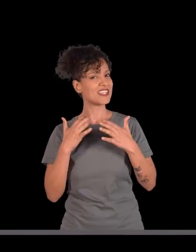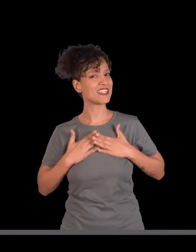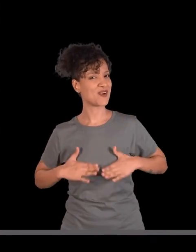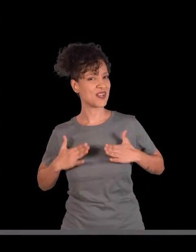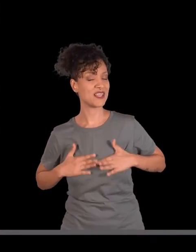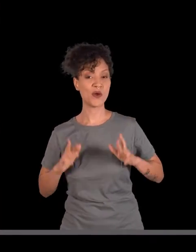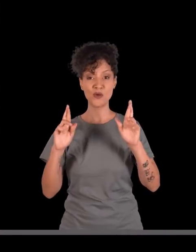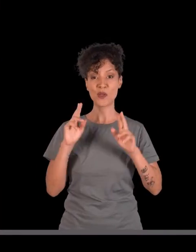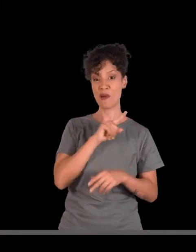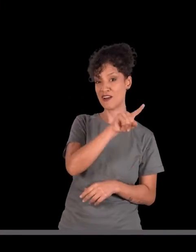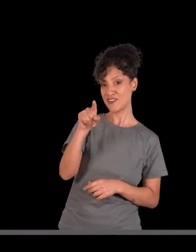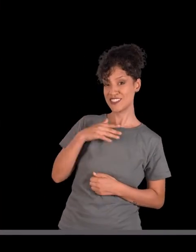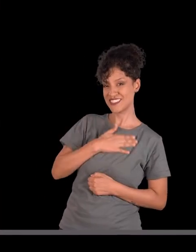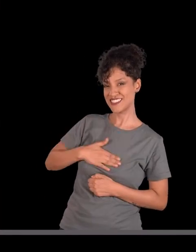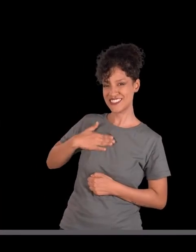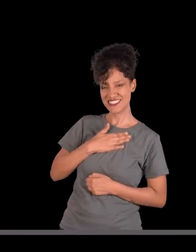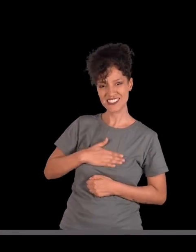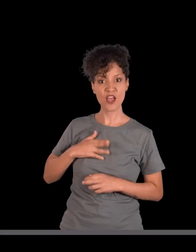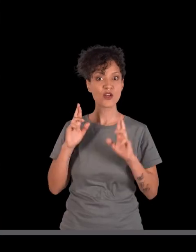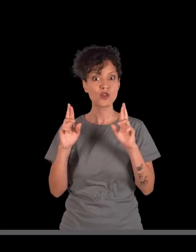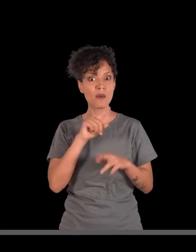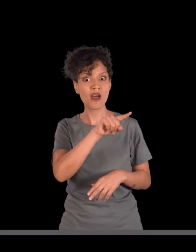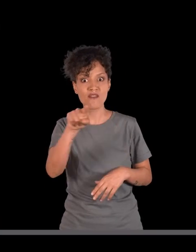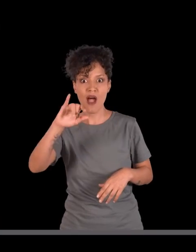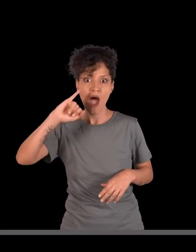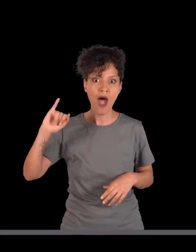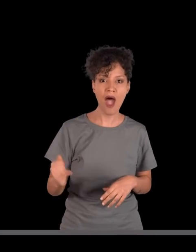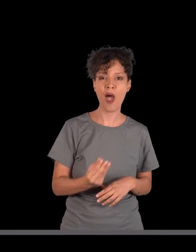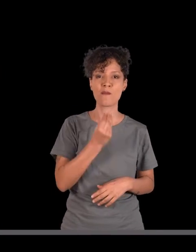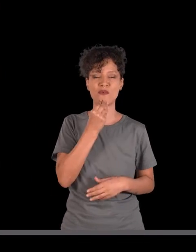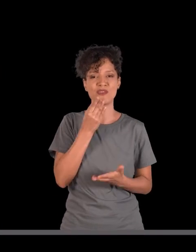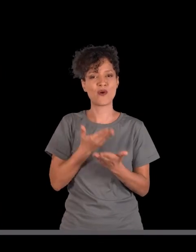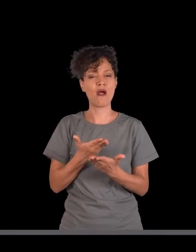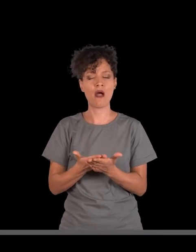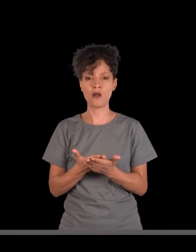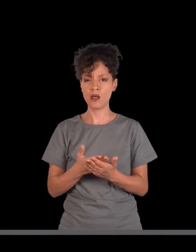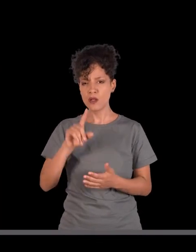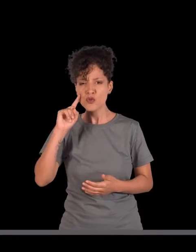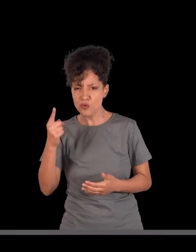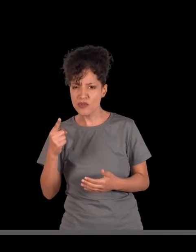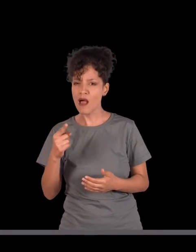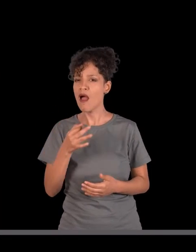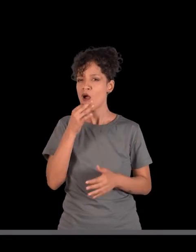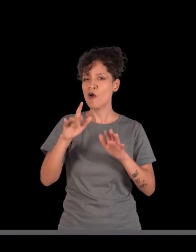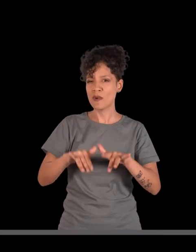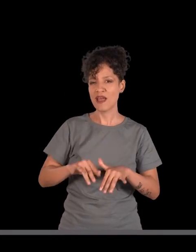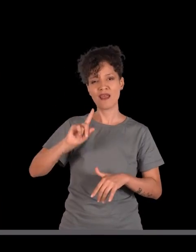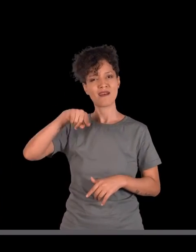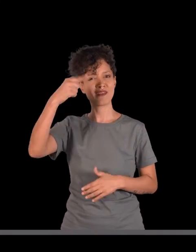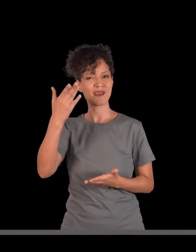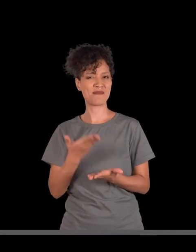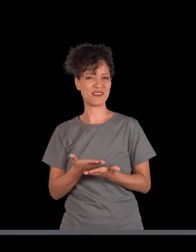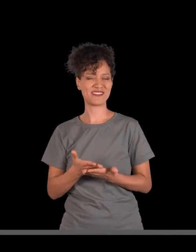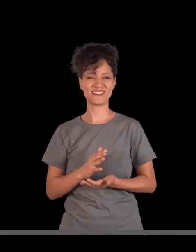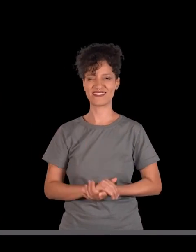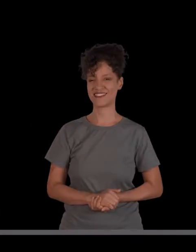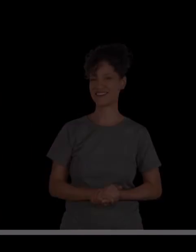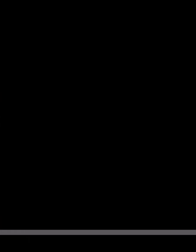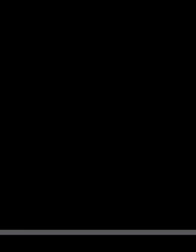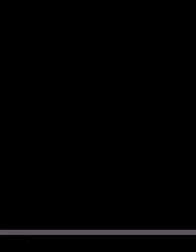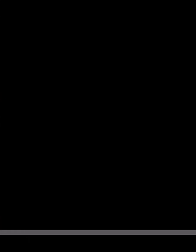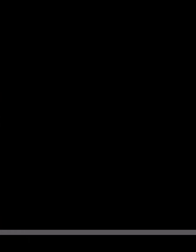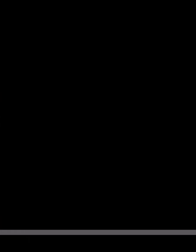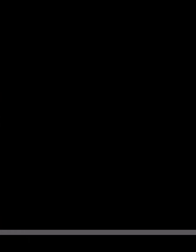Tranquilinho, pessoal? Espero que vocês tenham gostado, espero que vocês tenham aproveitado a aula. Se ficou dúvida, deixa no comentário e até a próxima.